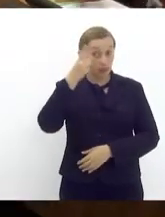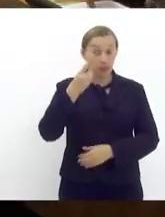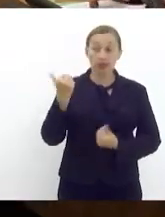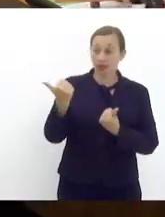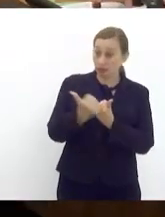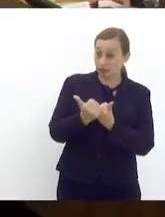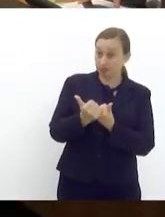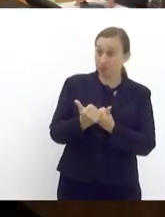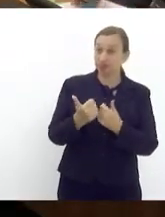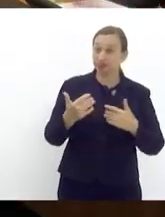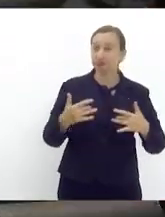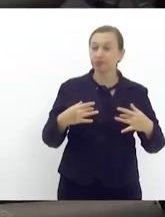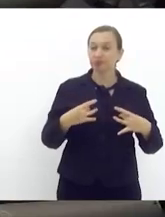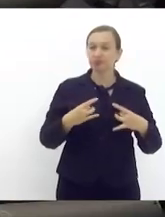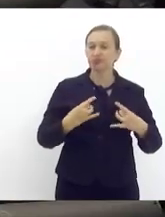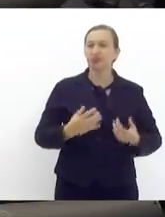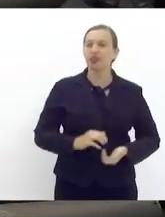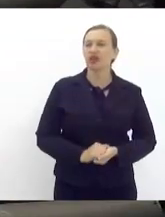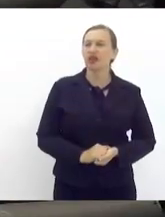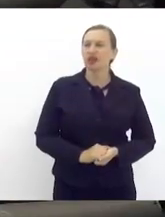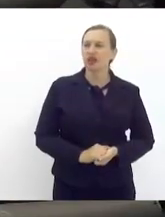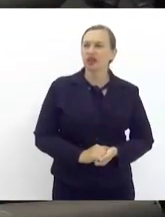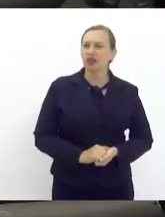à disposição.